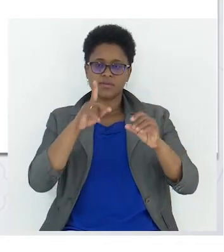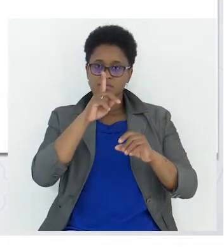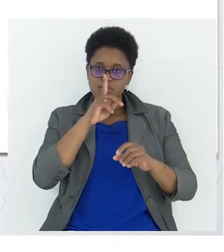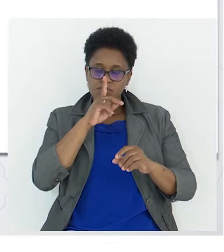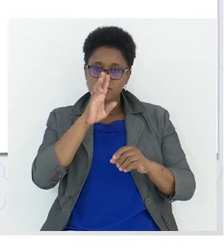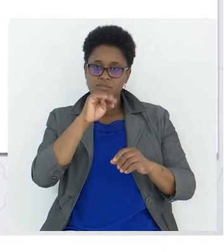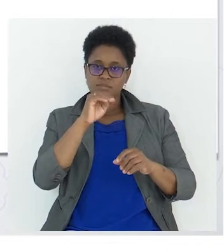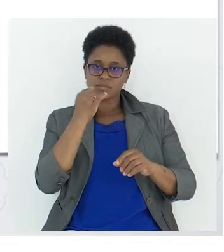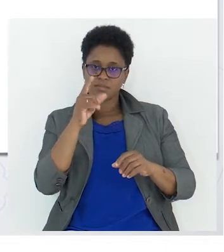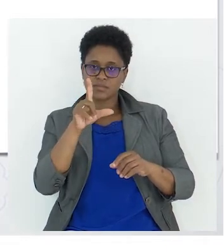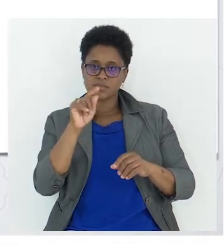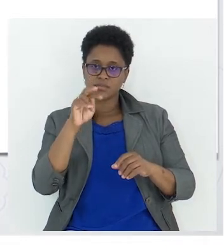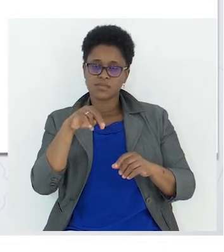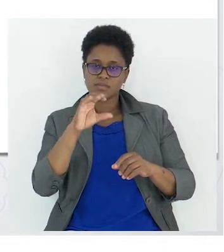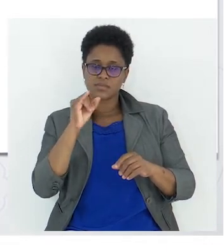Silêncio.